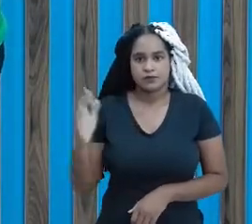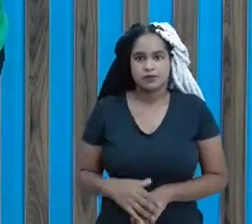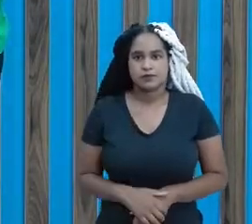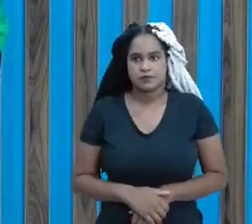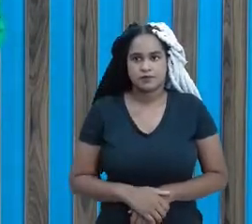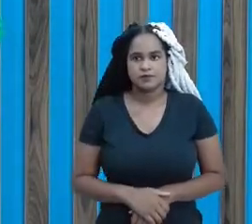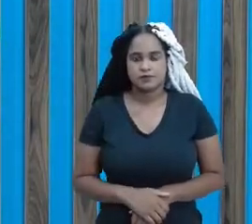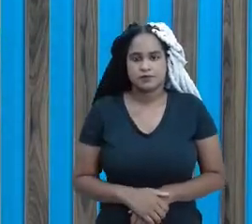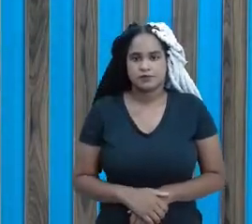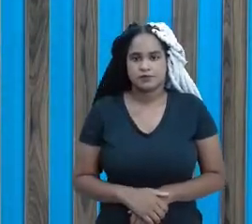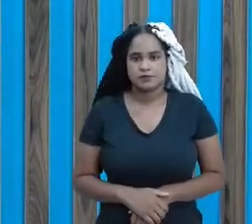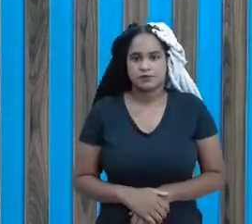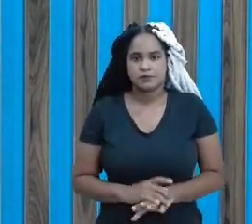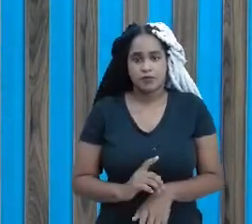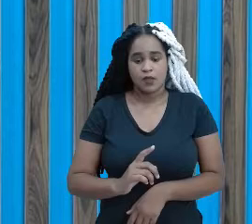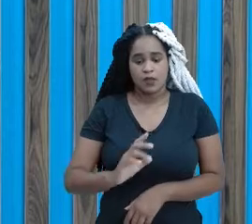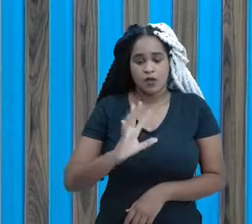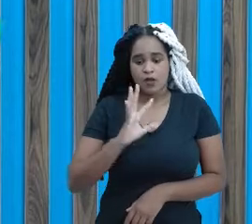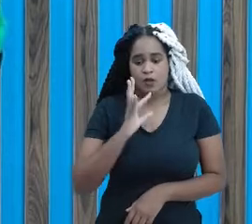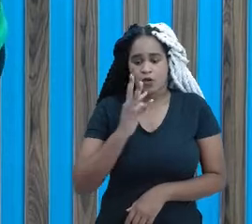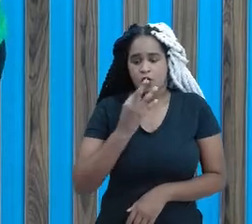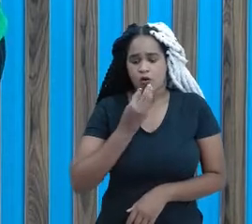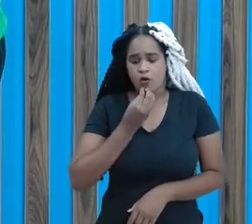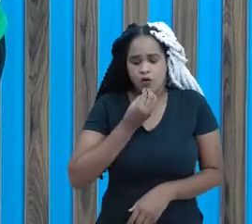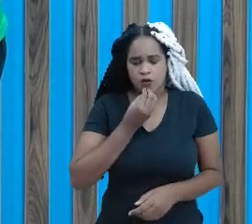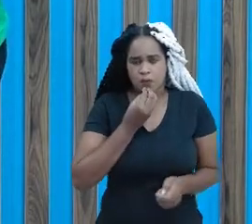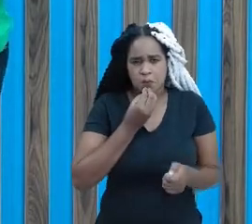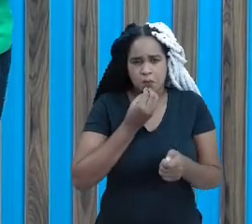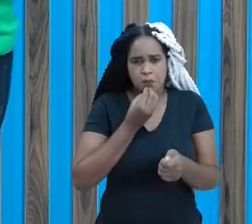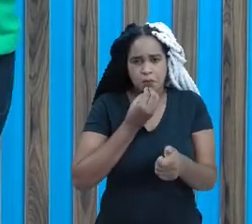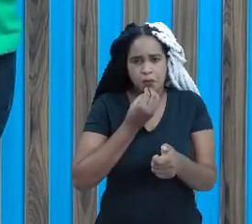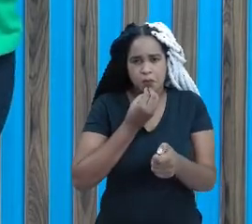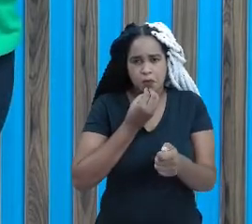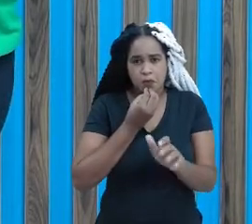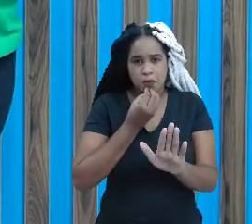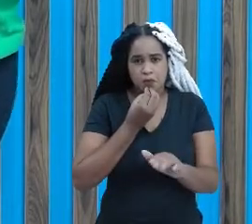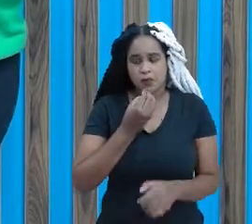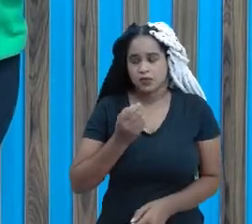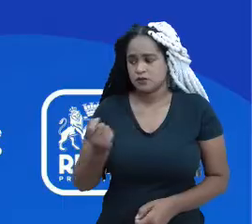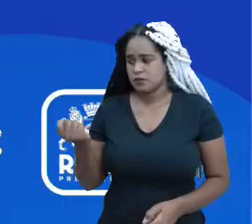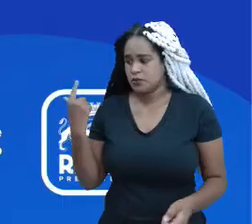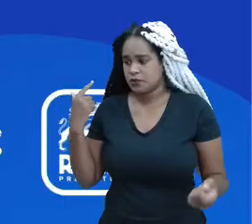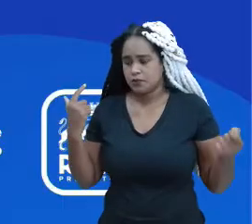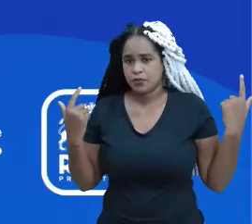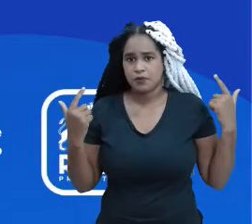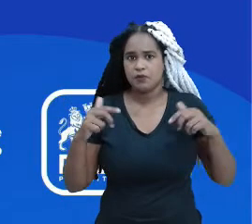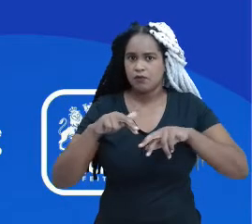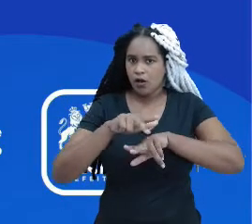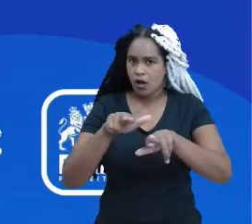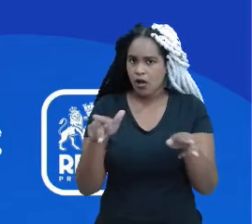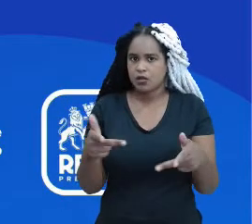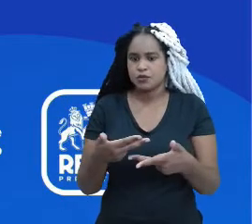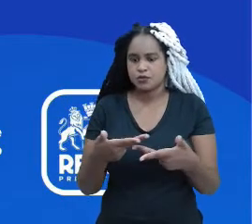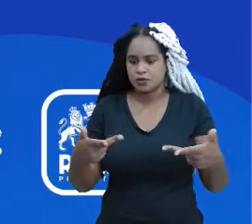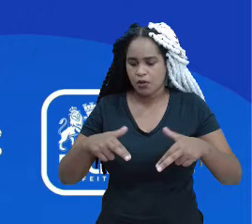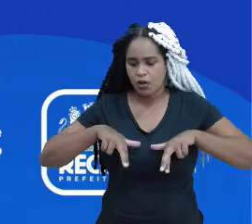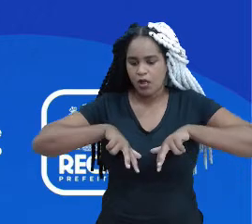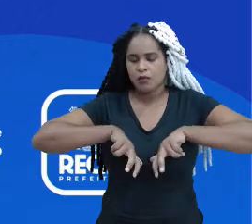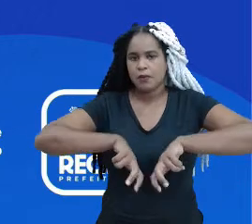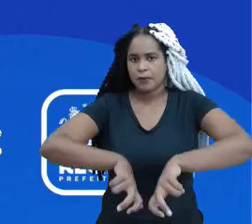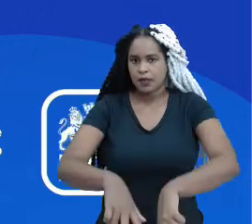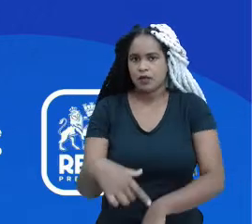que sabemos é uma gota, o que ignoramos é um oceano. Vocês